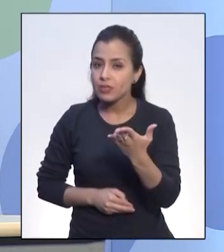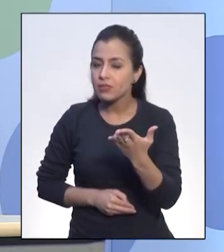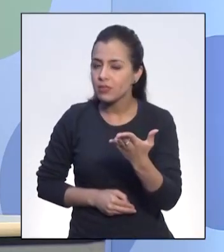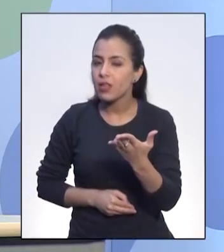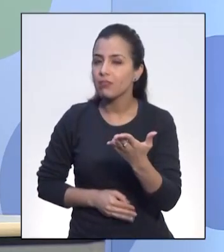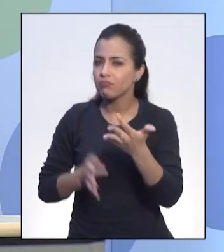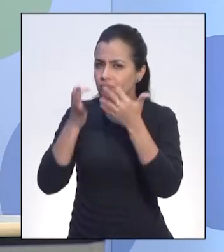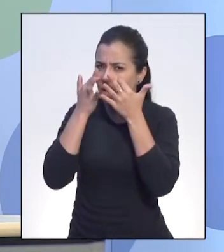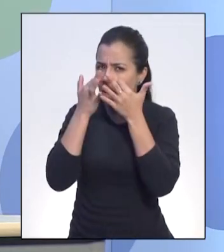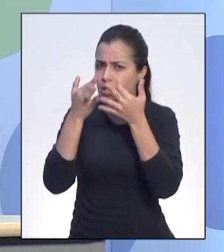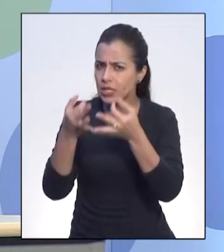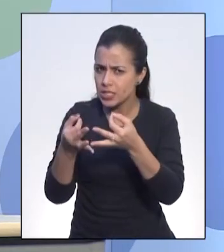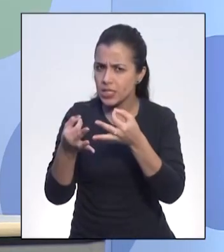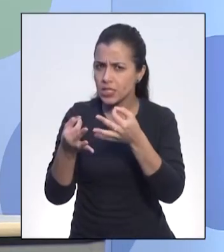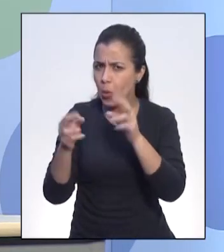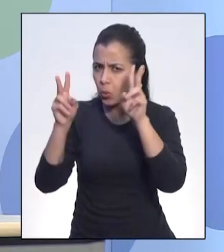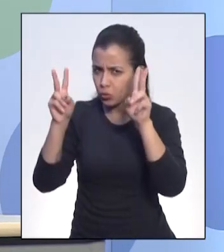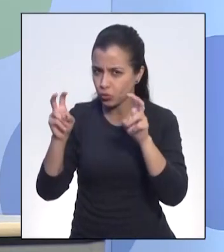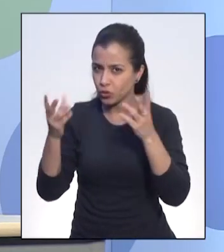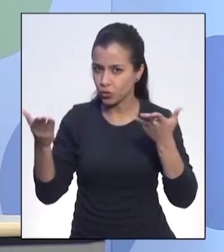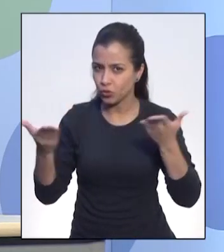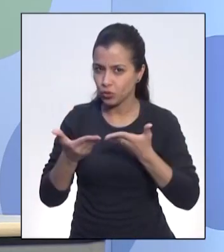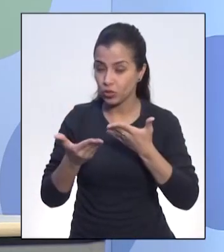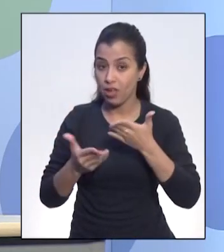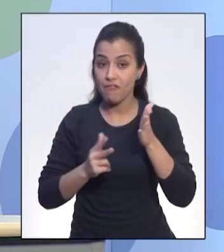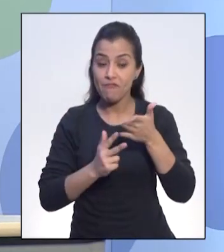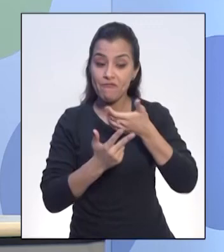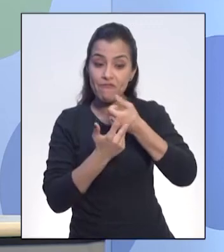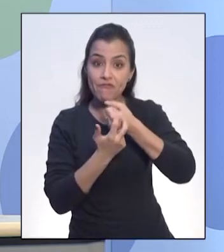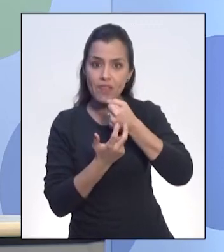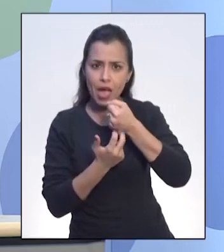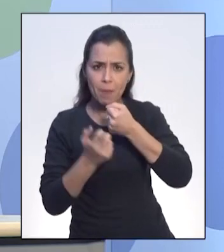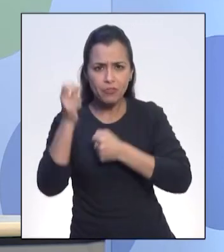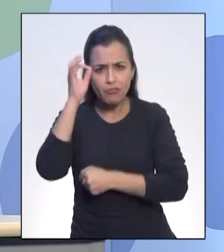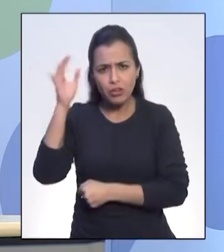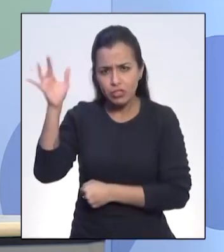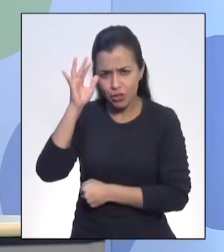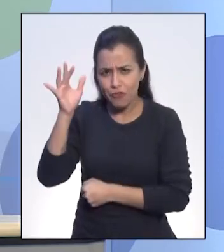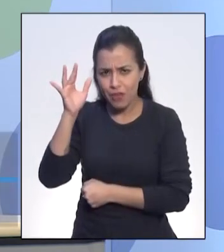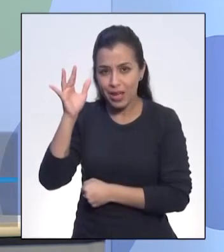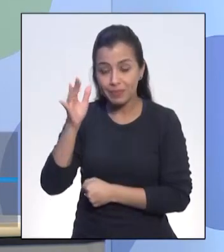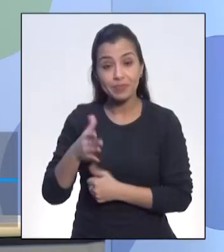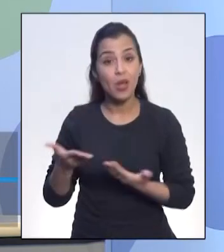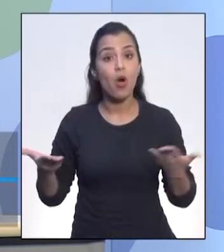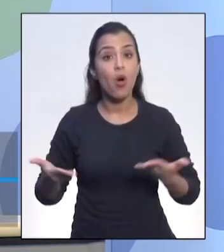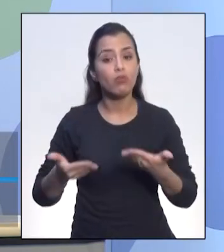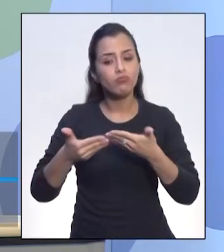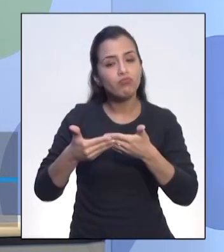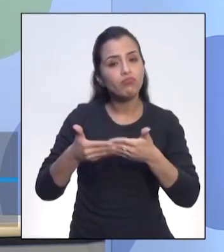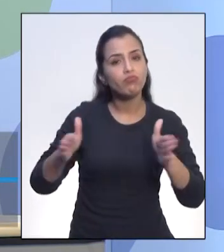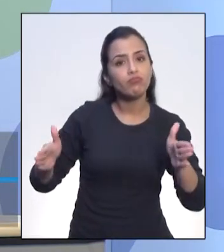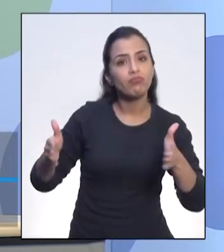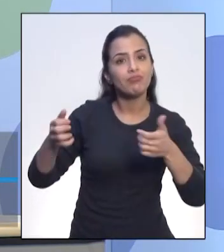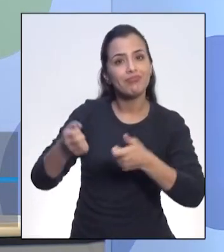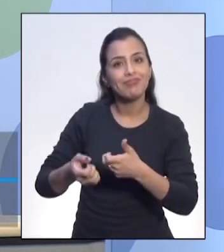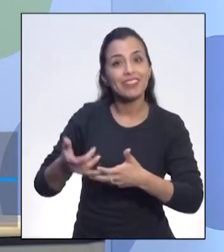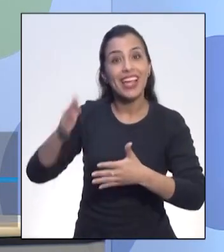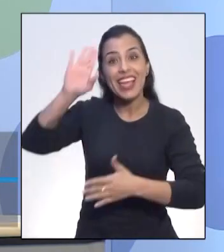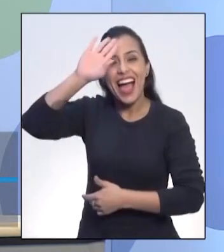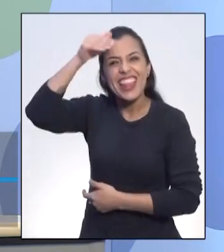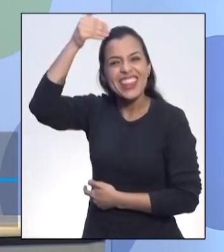se atentado para o título da aula, Verbos do Filosofar. Eu quero abrir a aula hoje